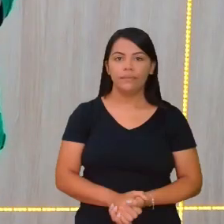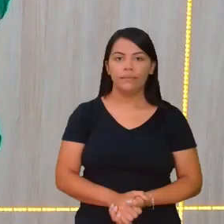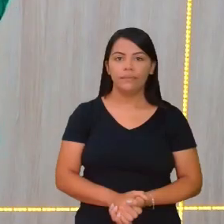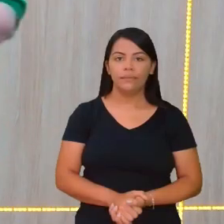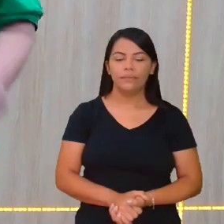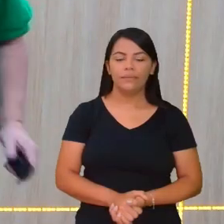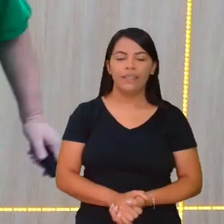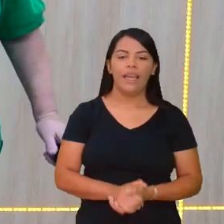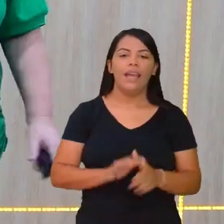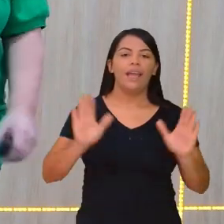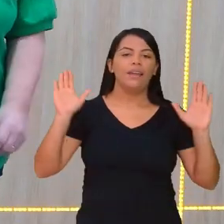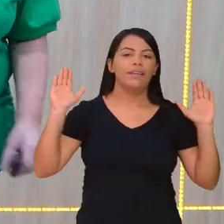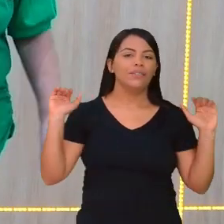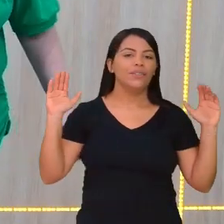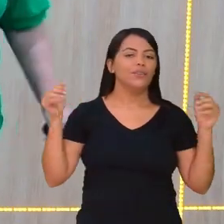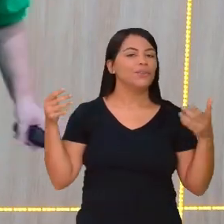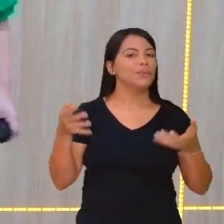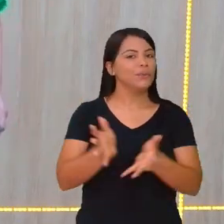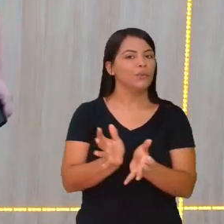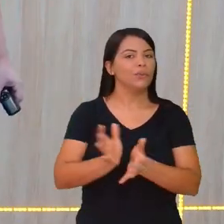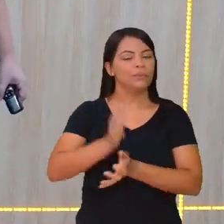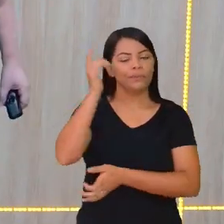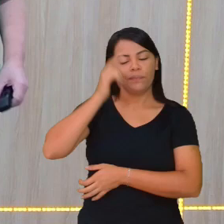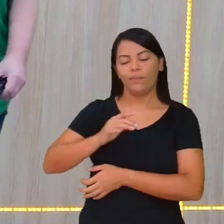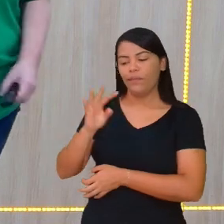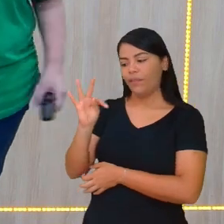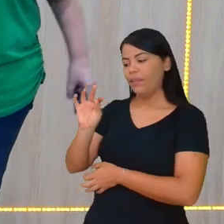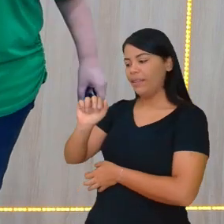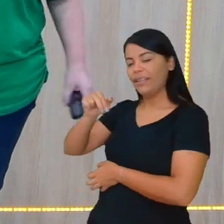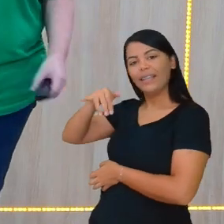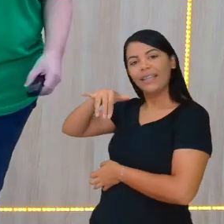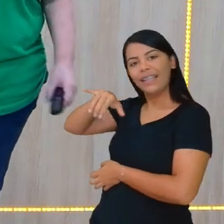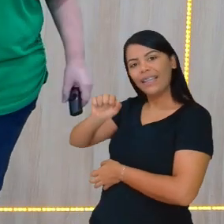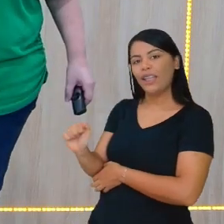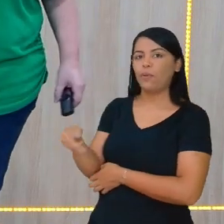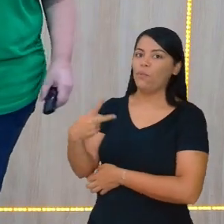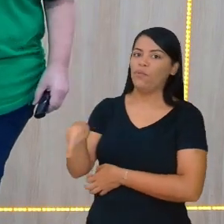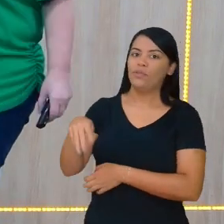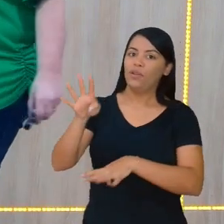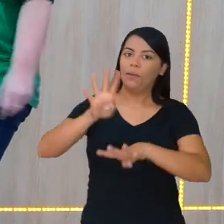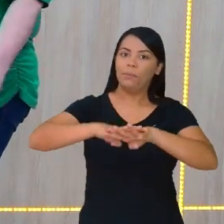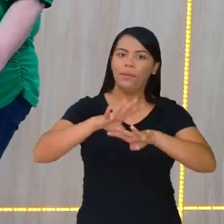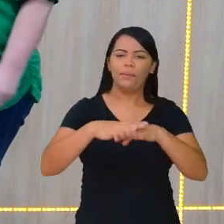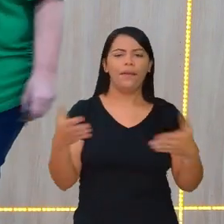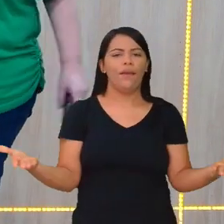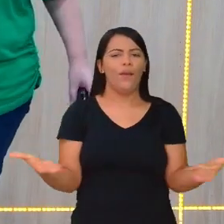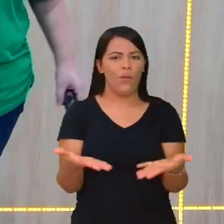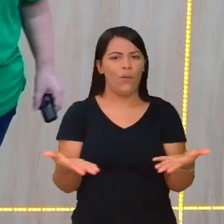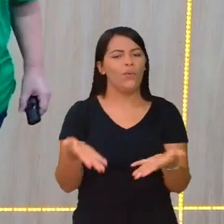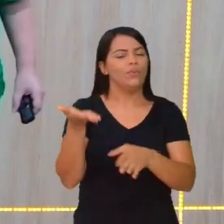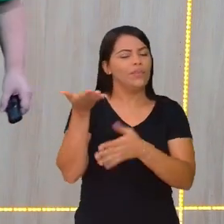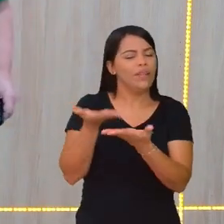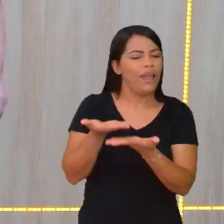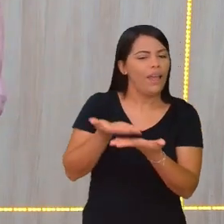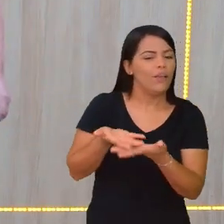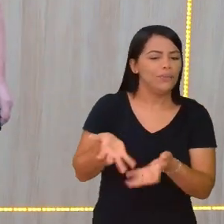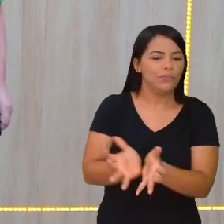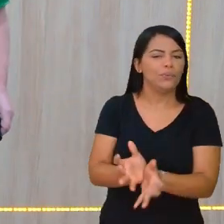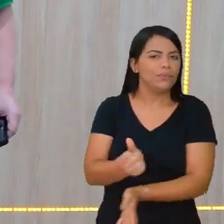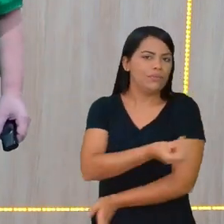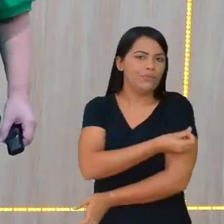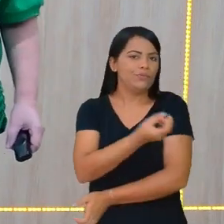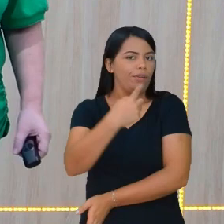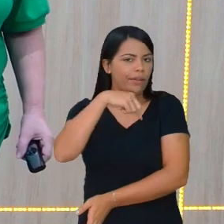Oi, turma! Sou Tânia Paredes, sua professora de matemática, e hoje aqui na aula do 6º ano vamos dar